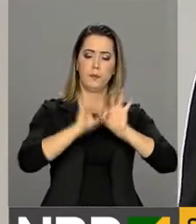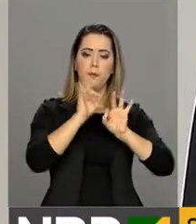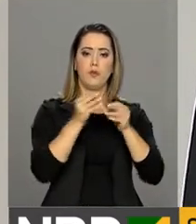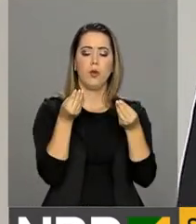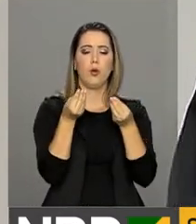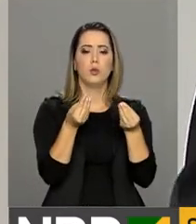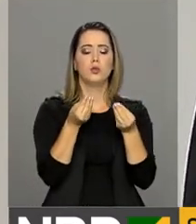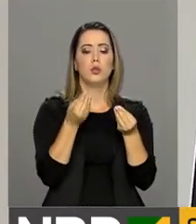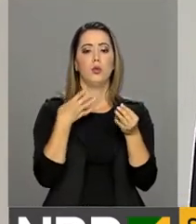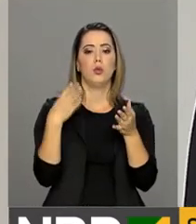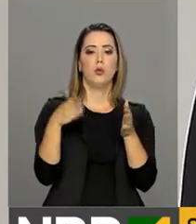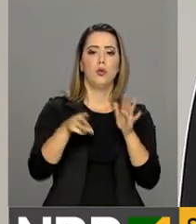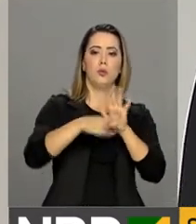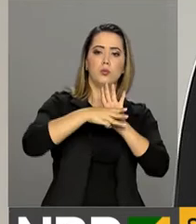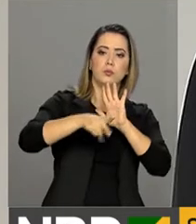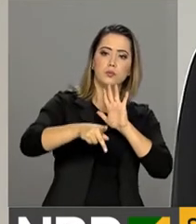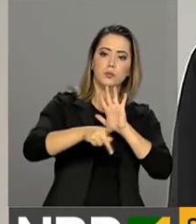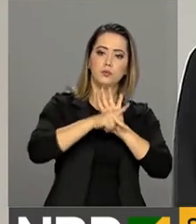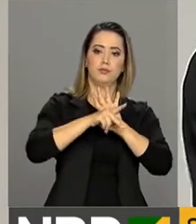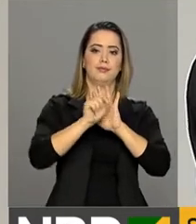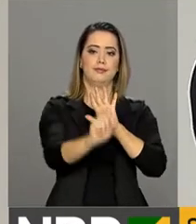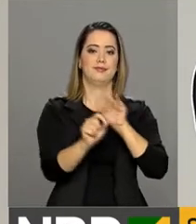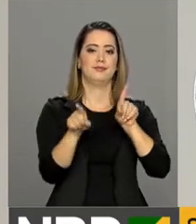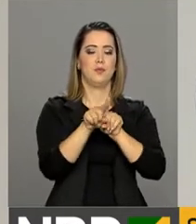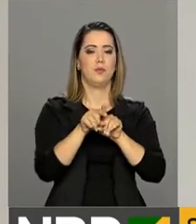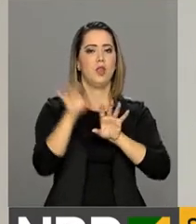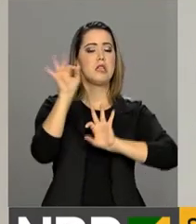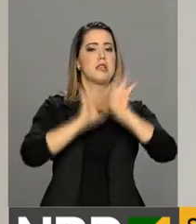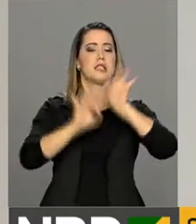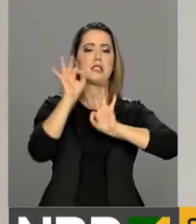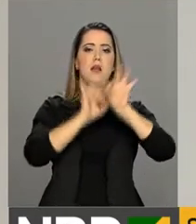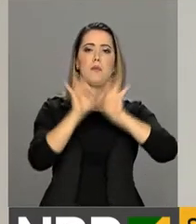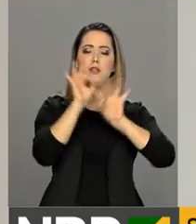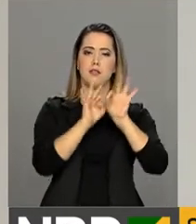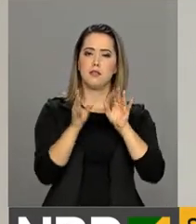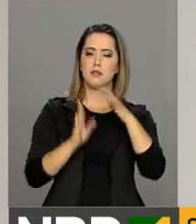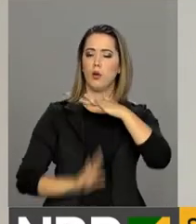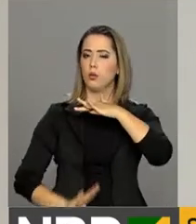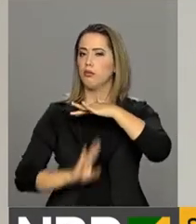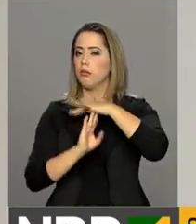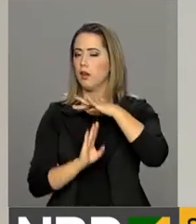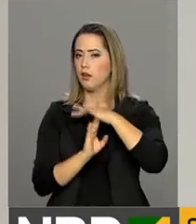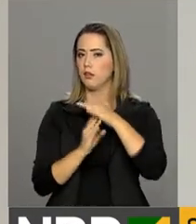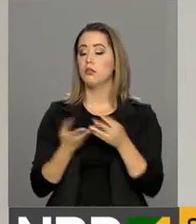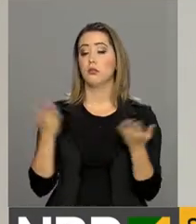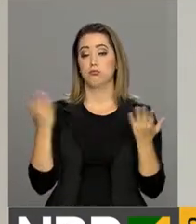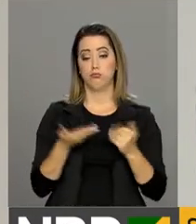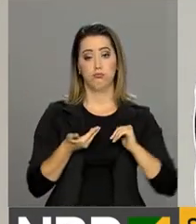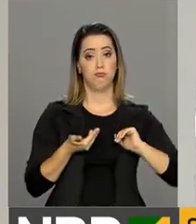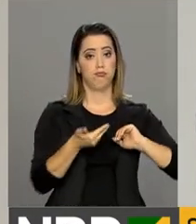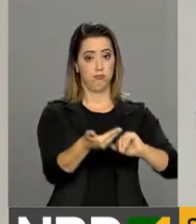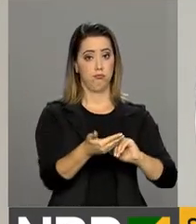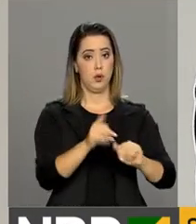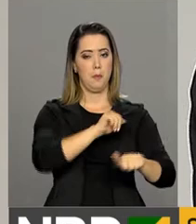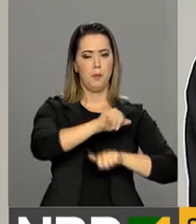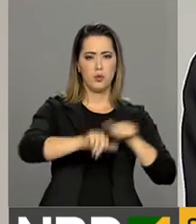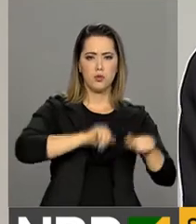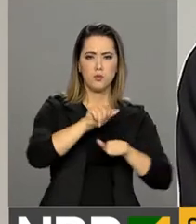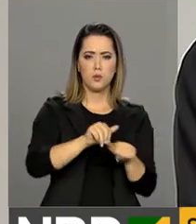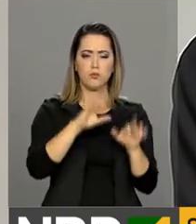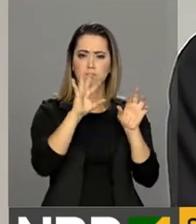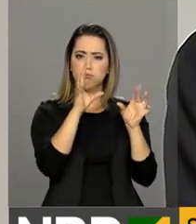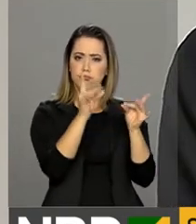maneira de uma medida provisória que estabelecia certos padrões certos limites foi para o congresso congresso modificou radicalmente